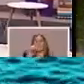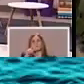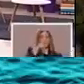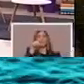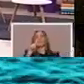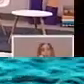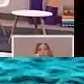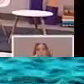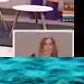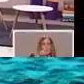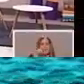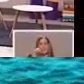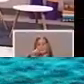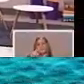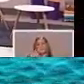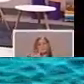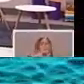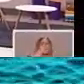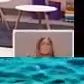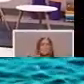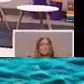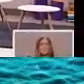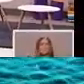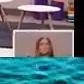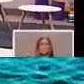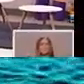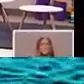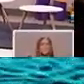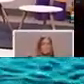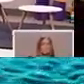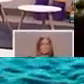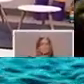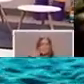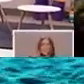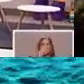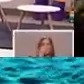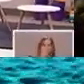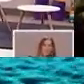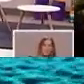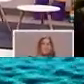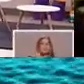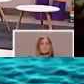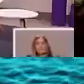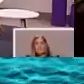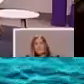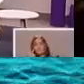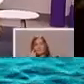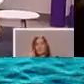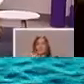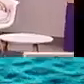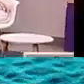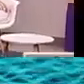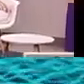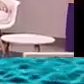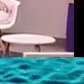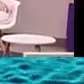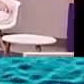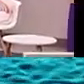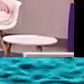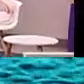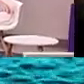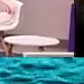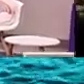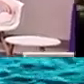agradecer a todos os que prometeram este projeto. Foi sensacional e foi um grande serviço ao país. Nosso